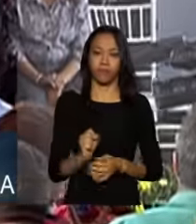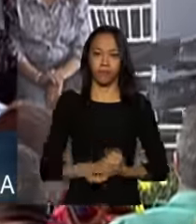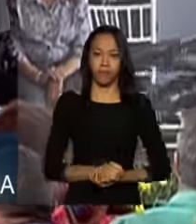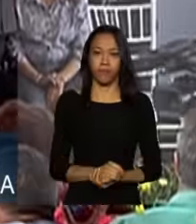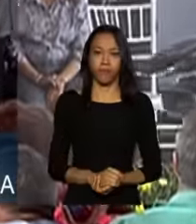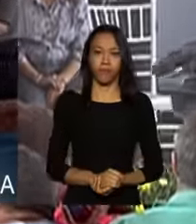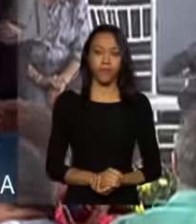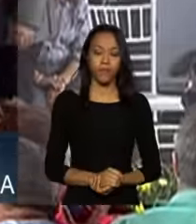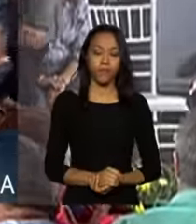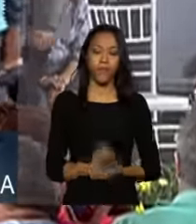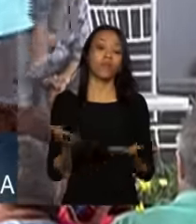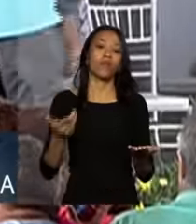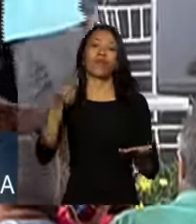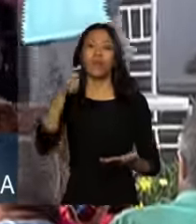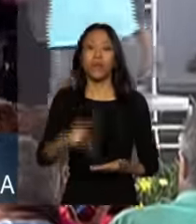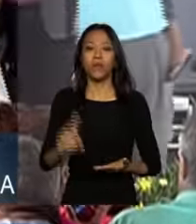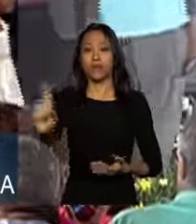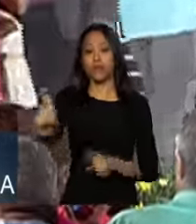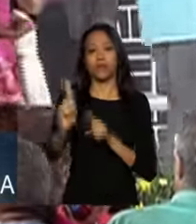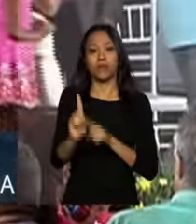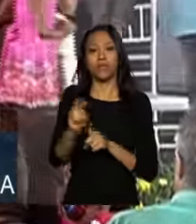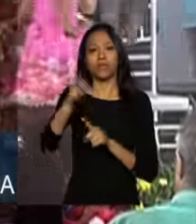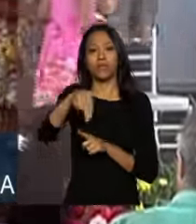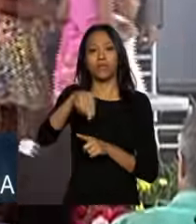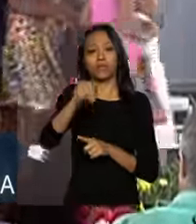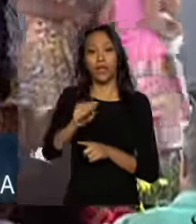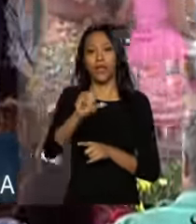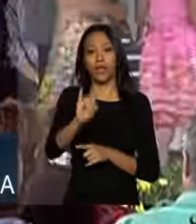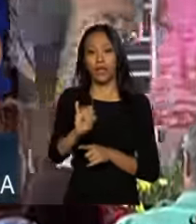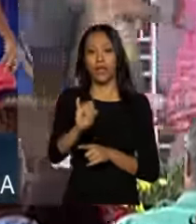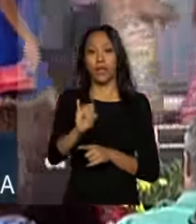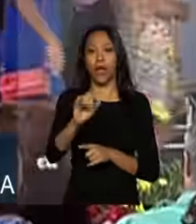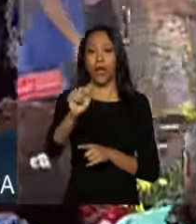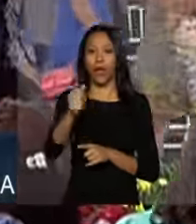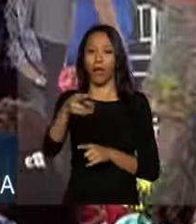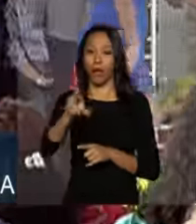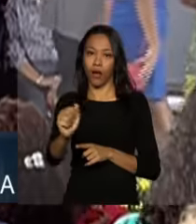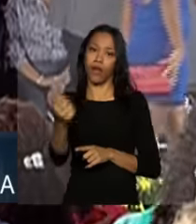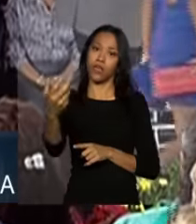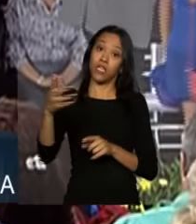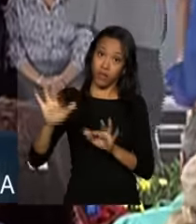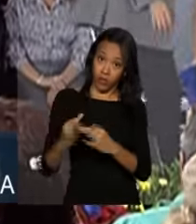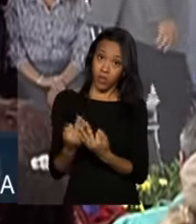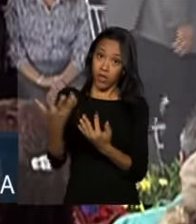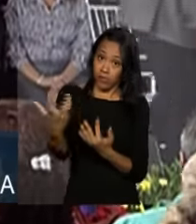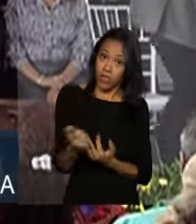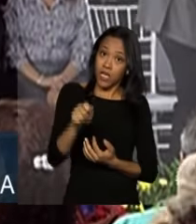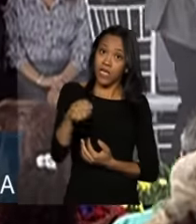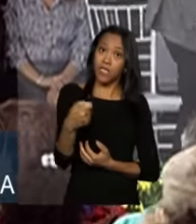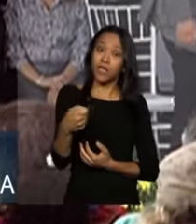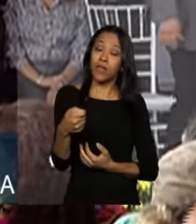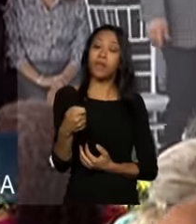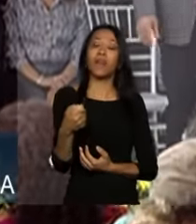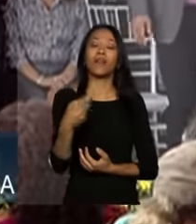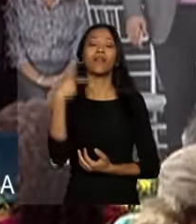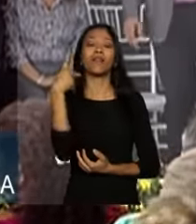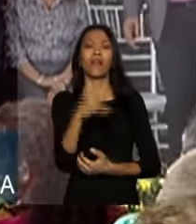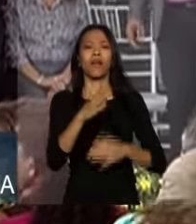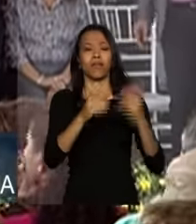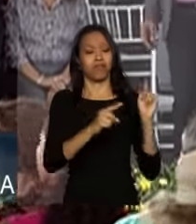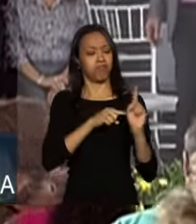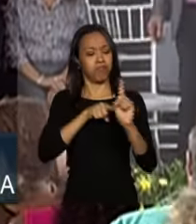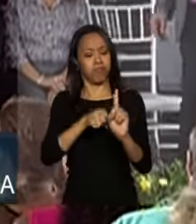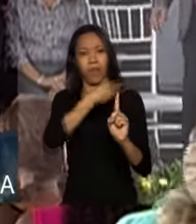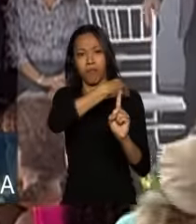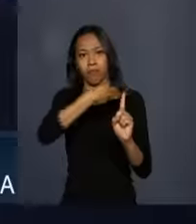A senhora Nayara Rodrigues Lima e filha, para receberem as chaves das mãos da Presidenta da República.